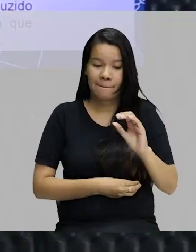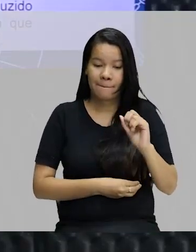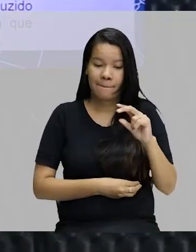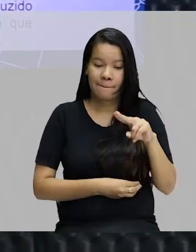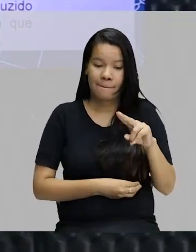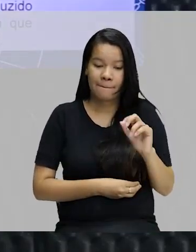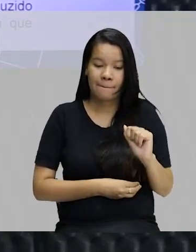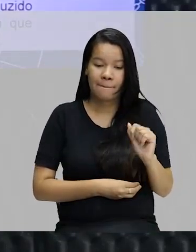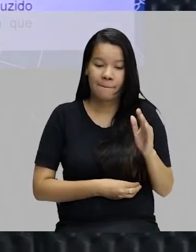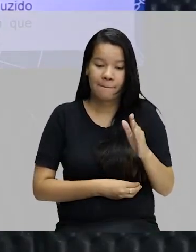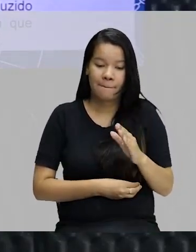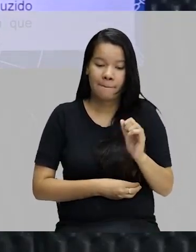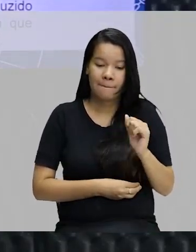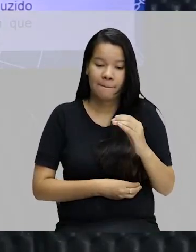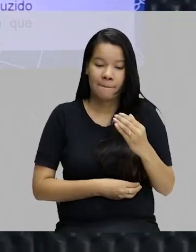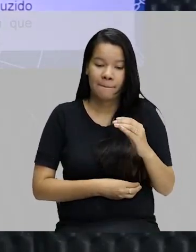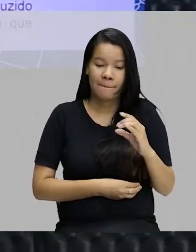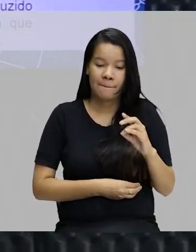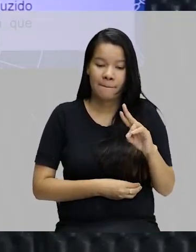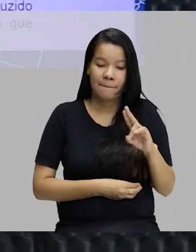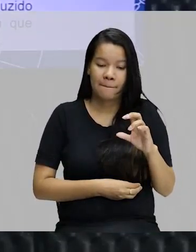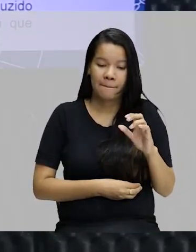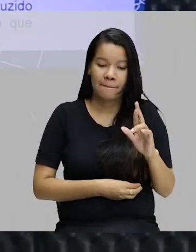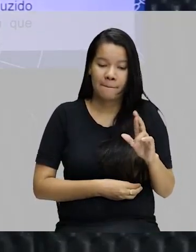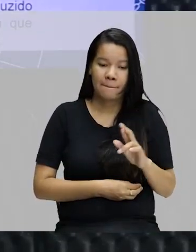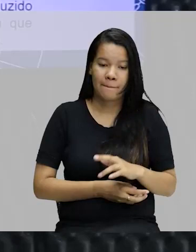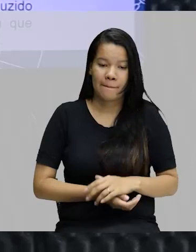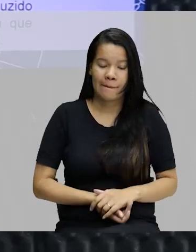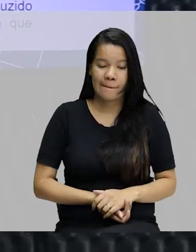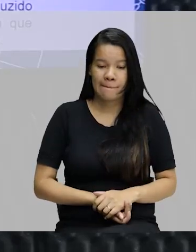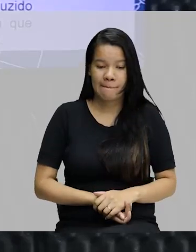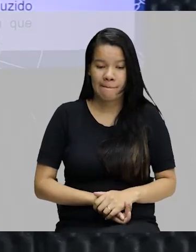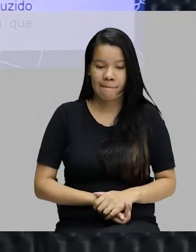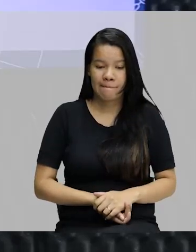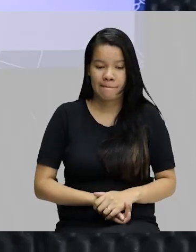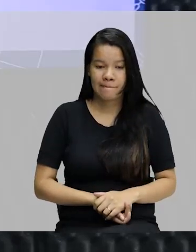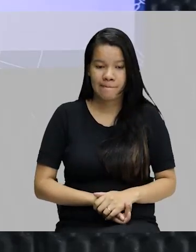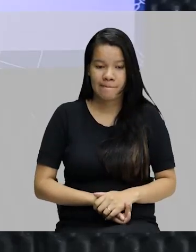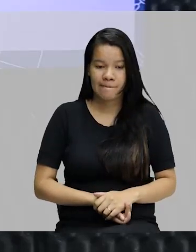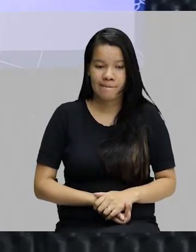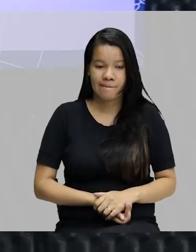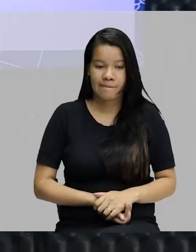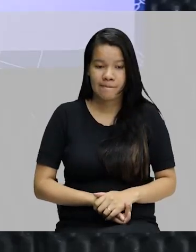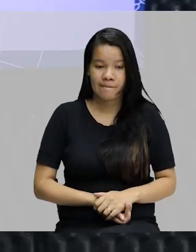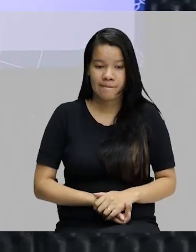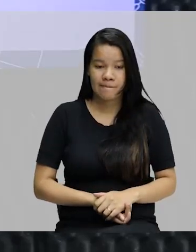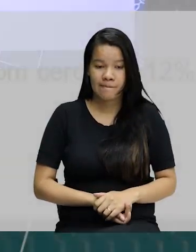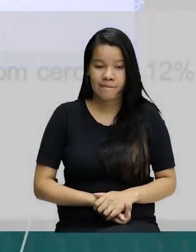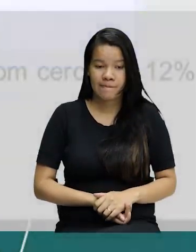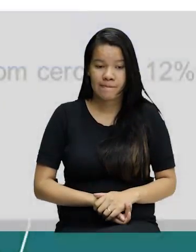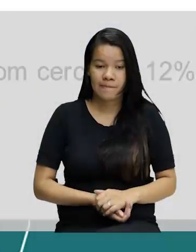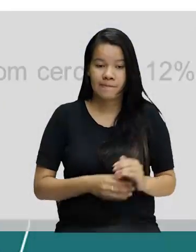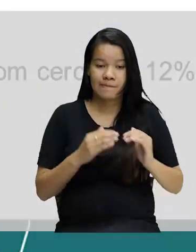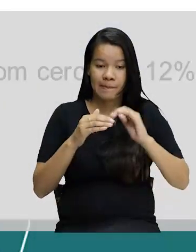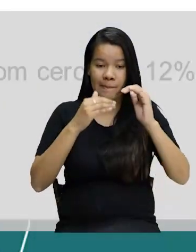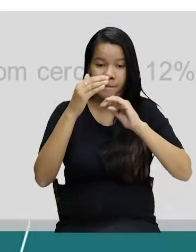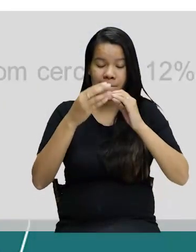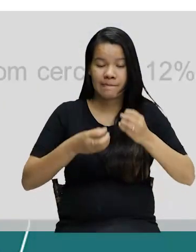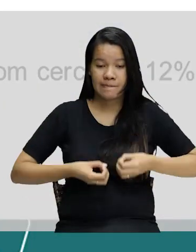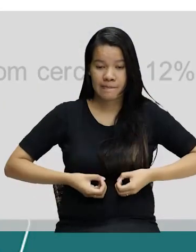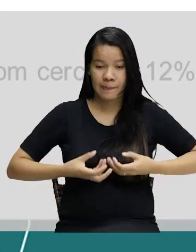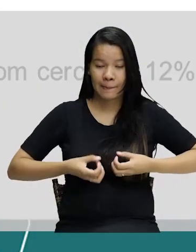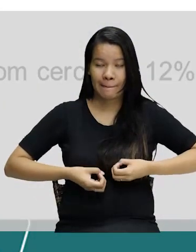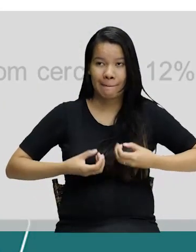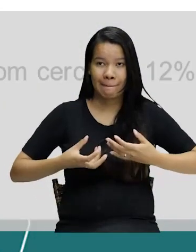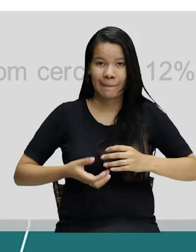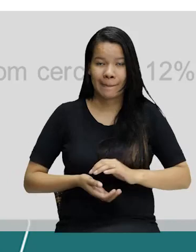de cana-de-açúcar a gente consegue extrair 70 litros de etanol. O processo de produção,